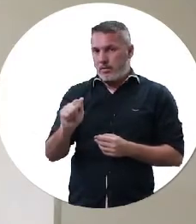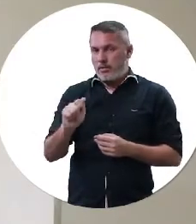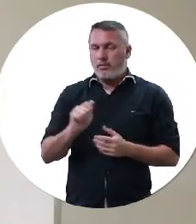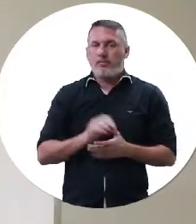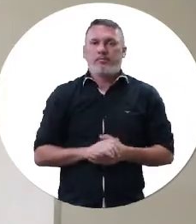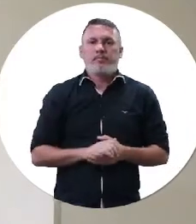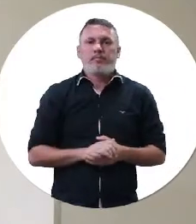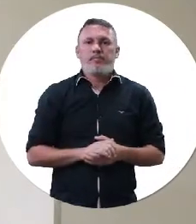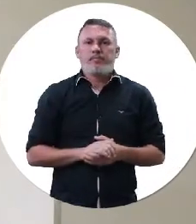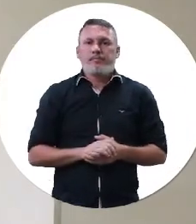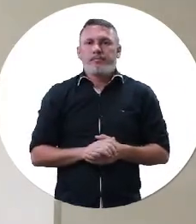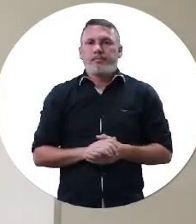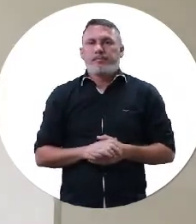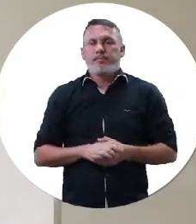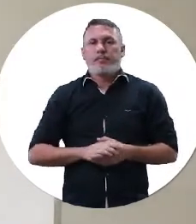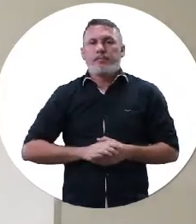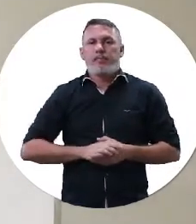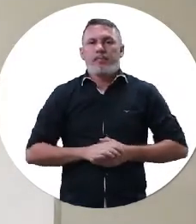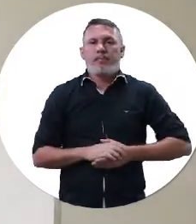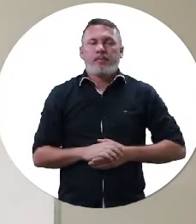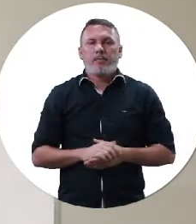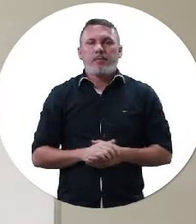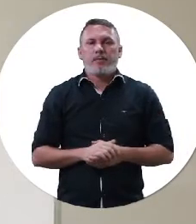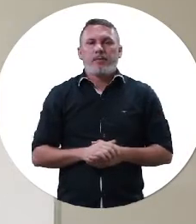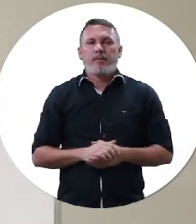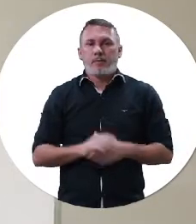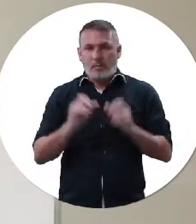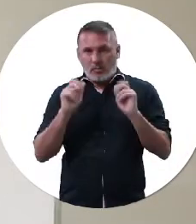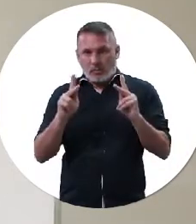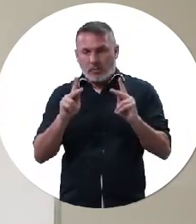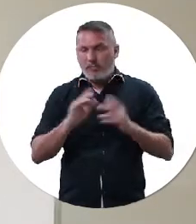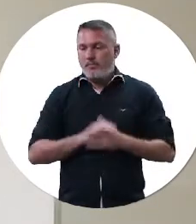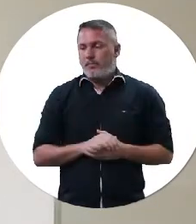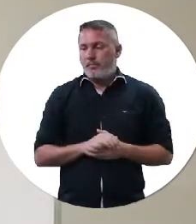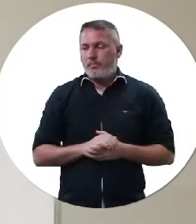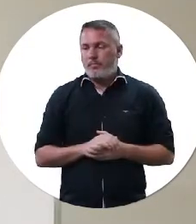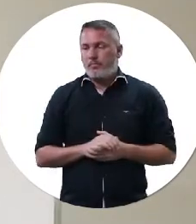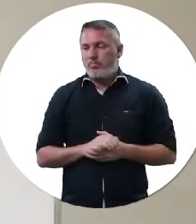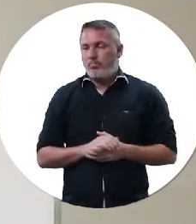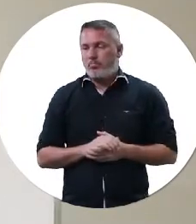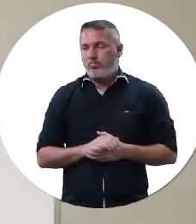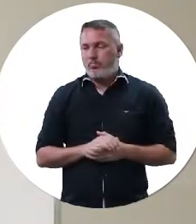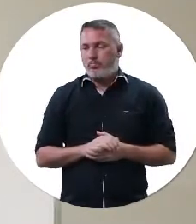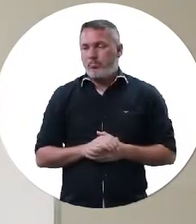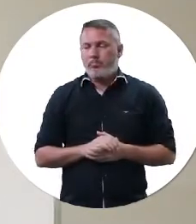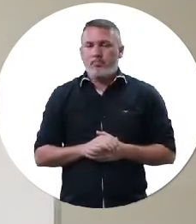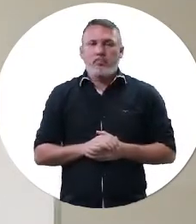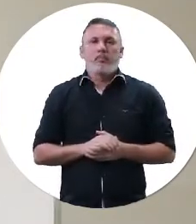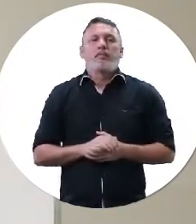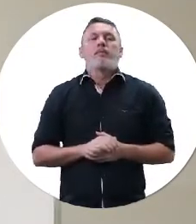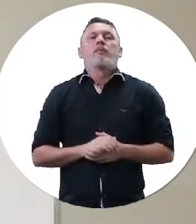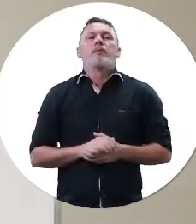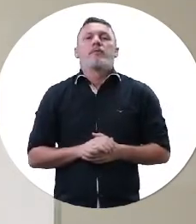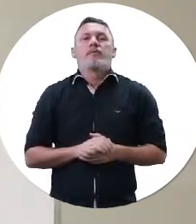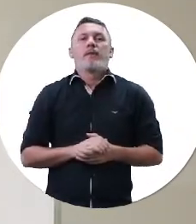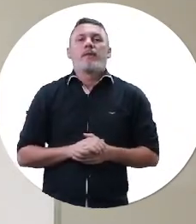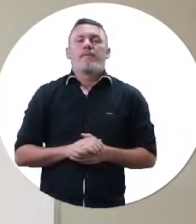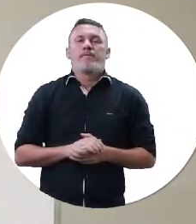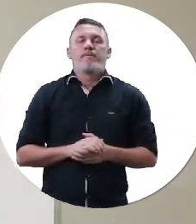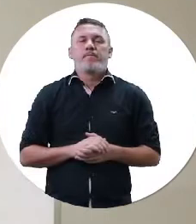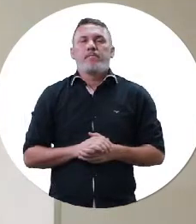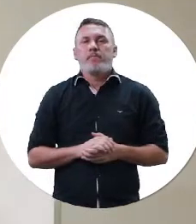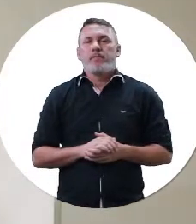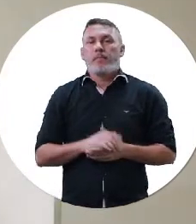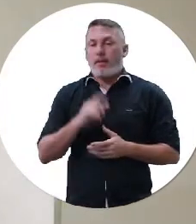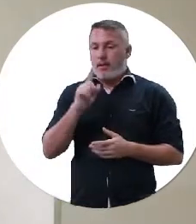Uma amina terciária. Essa é a diferença de classificações entre as aminas. Na amida, Você